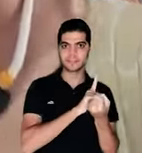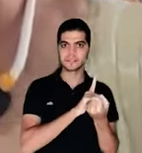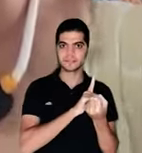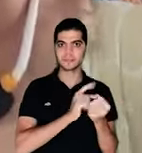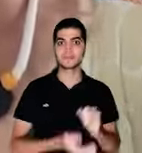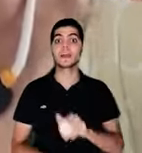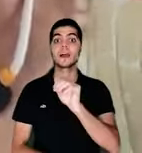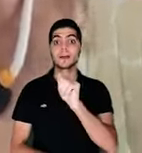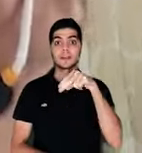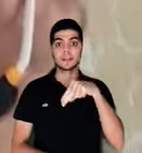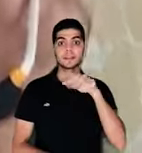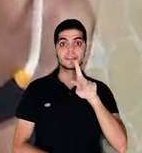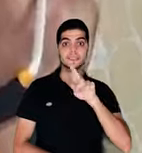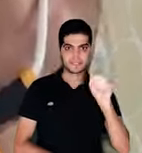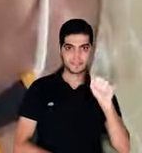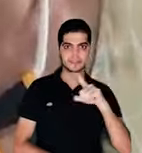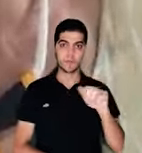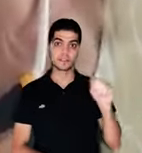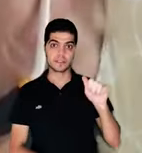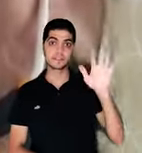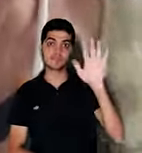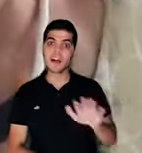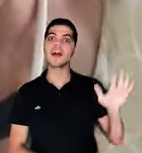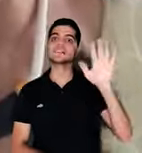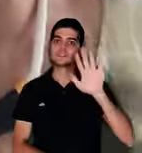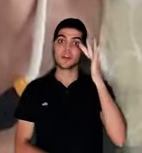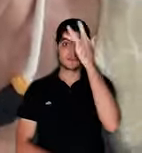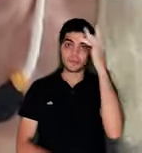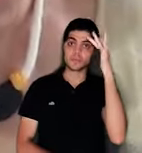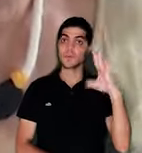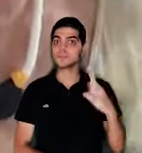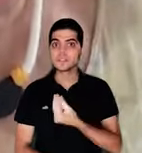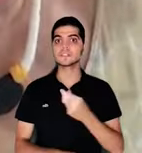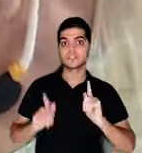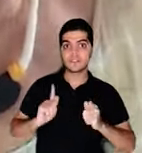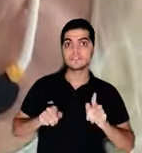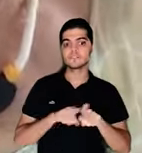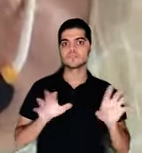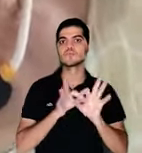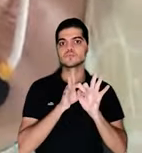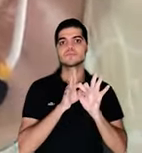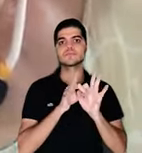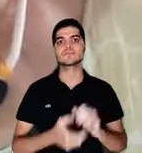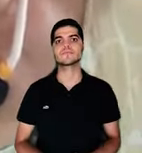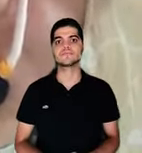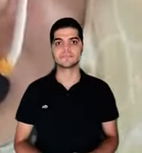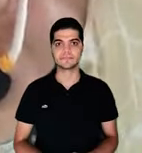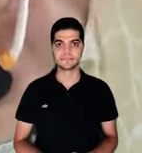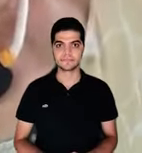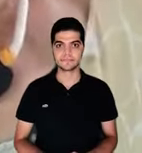a a outra Associação Nacional de pessoas TRANS e travestis hora